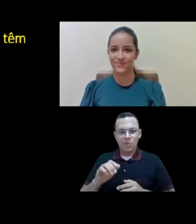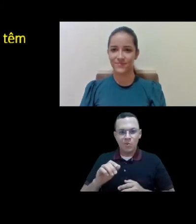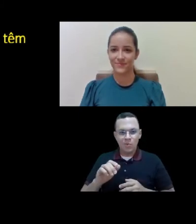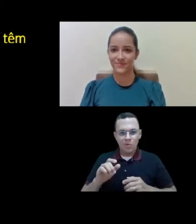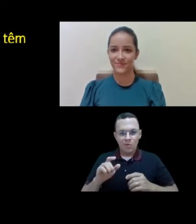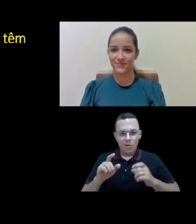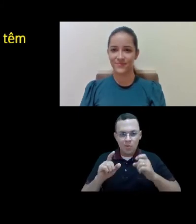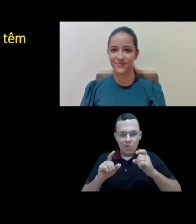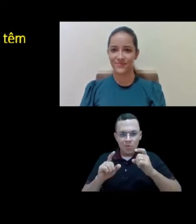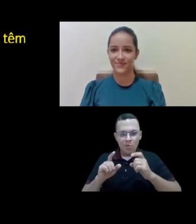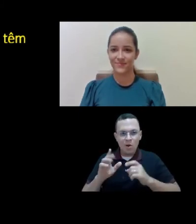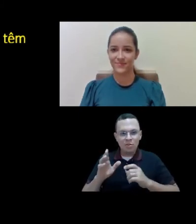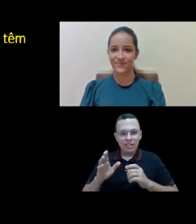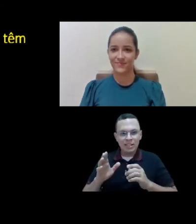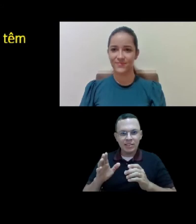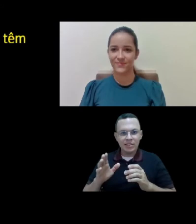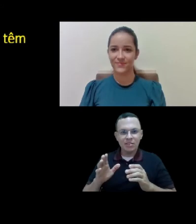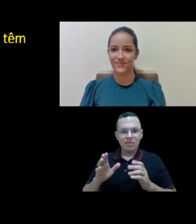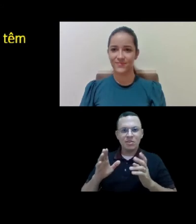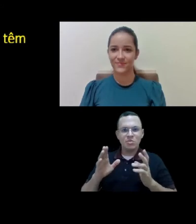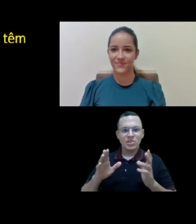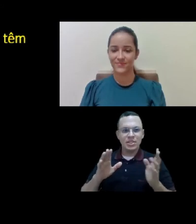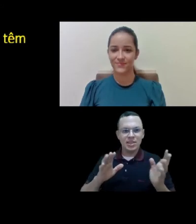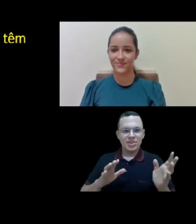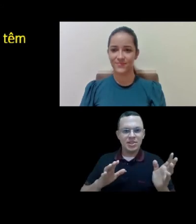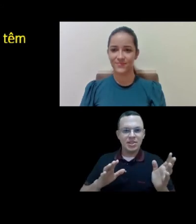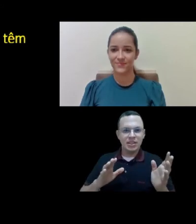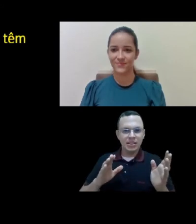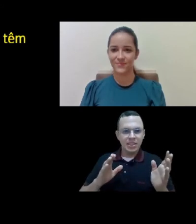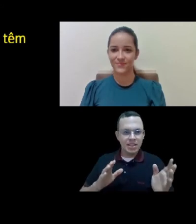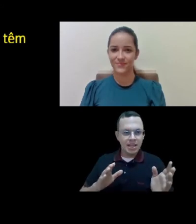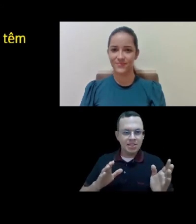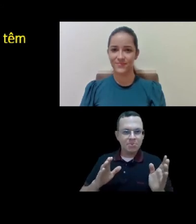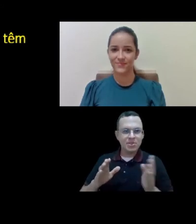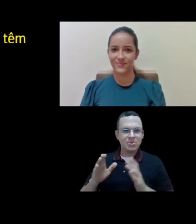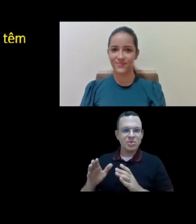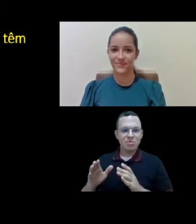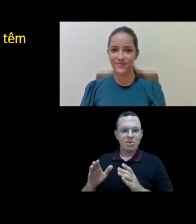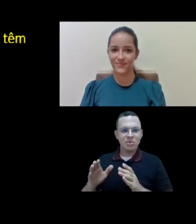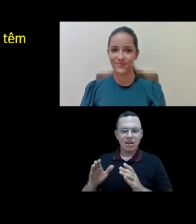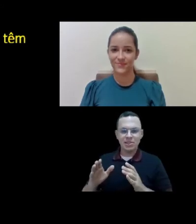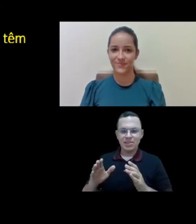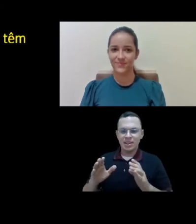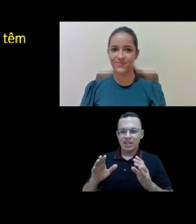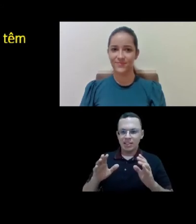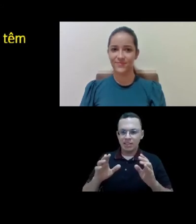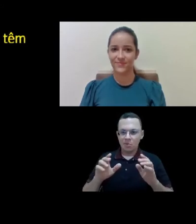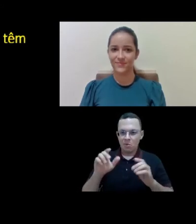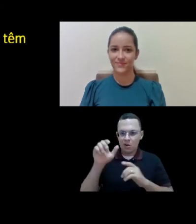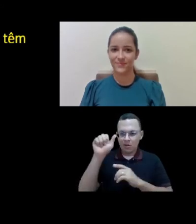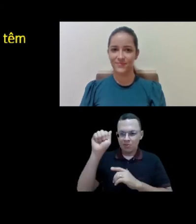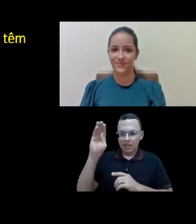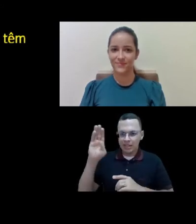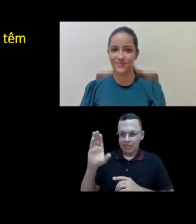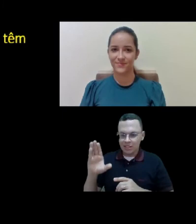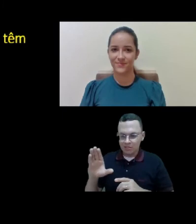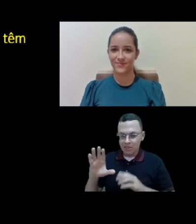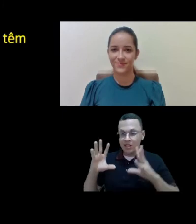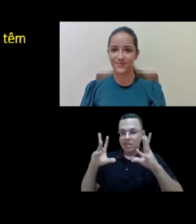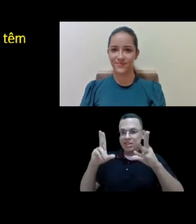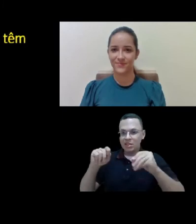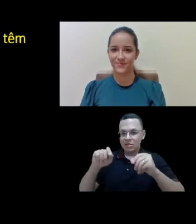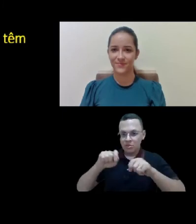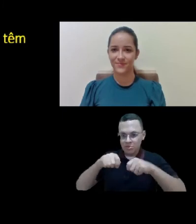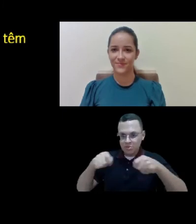Então, em qual alternativa os sinais têm expressões não manuais? Então, qual a